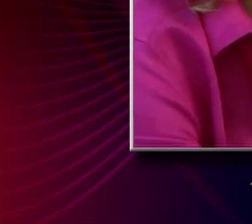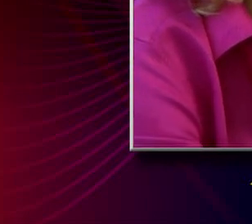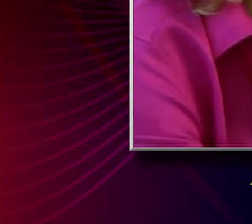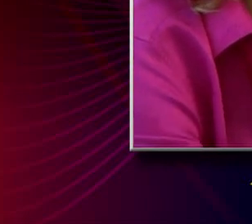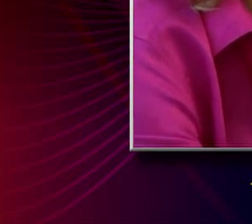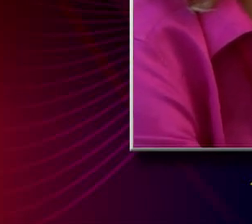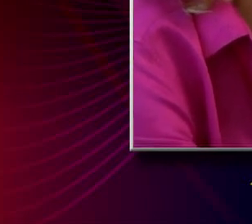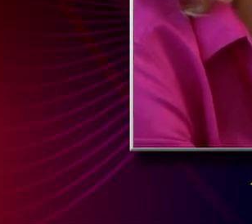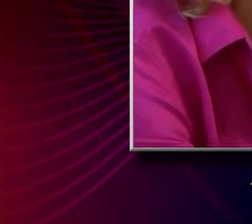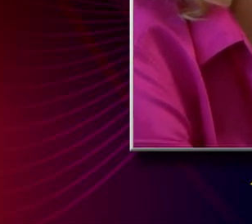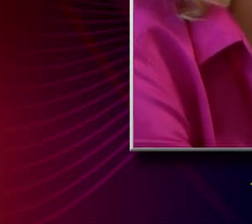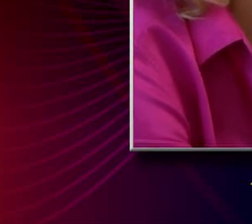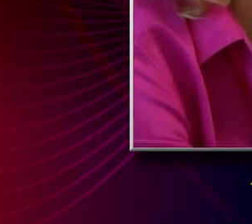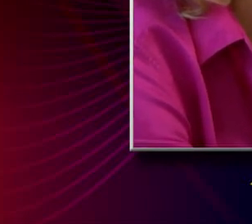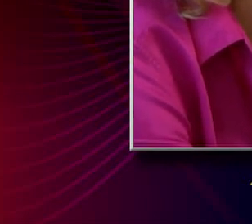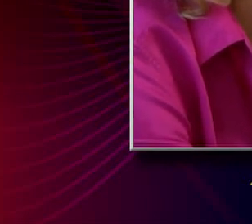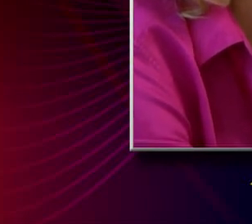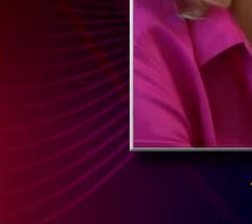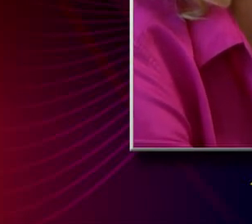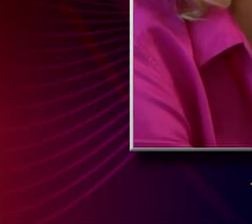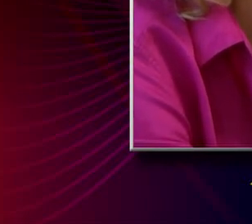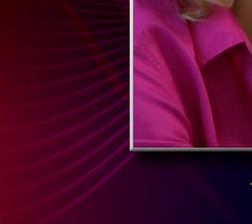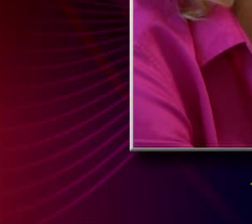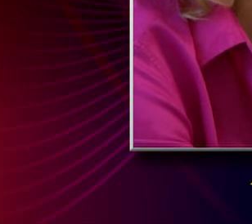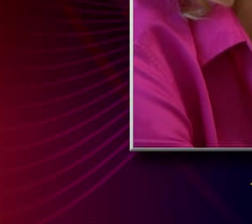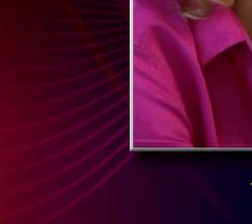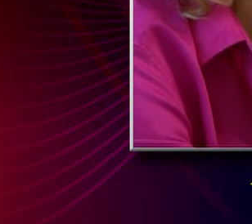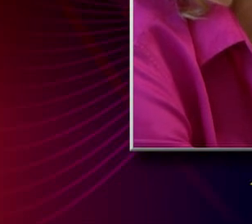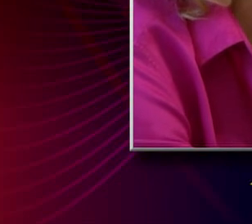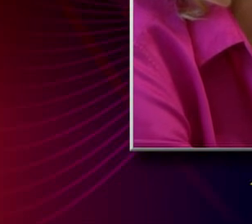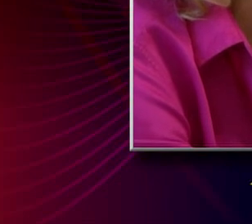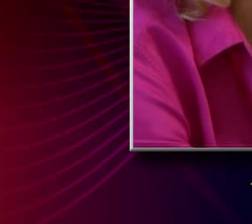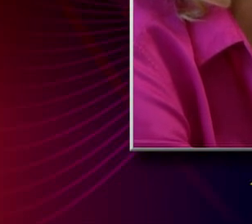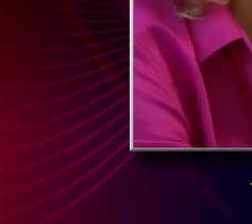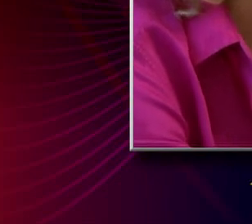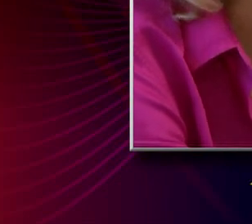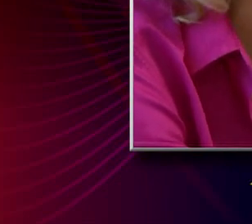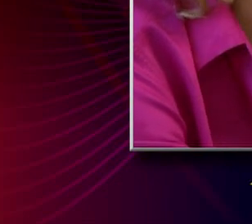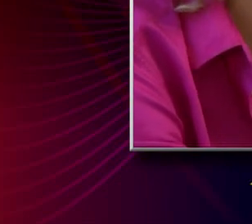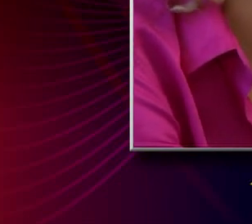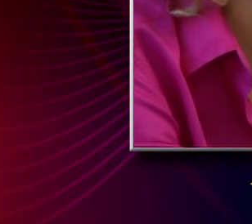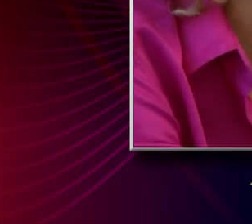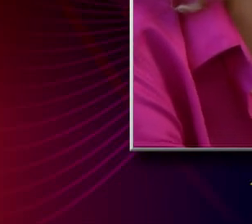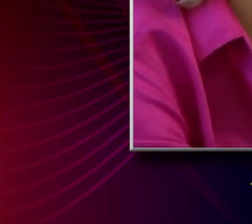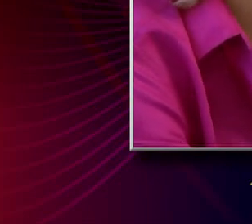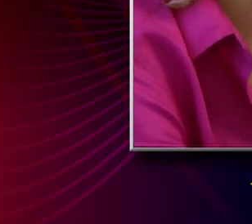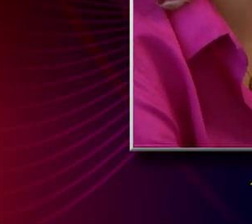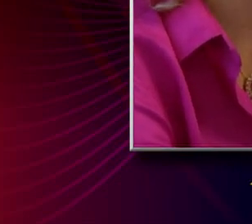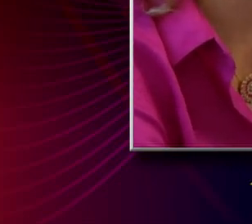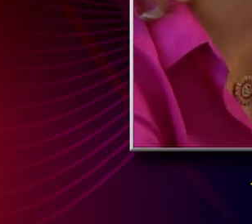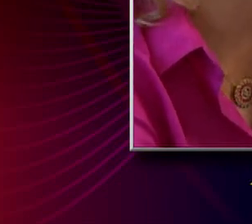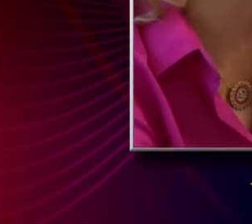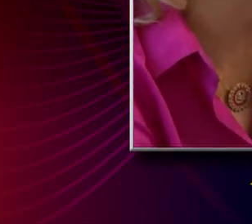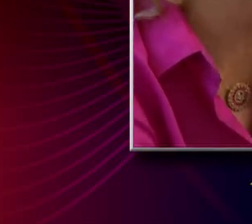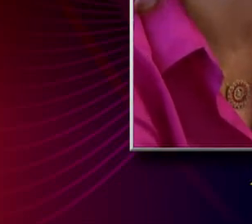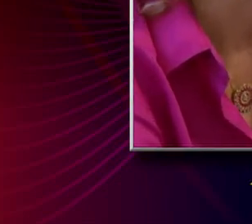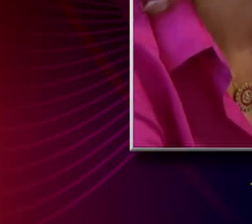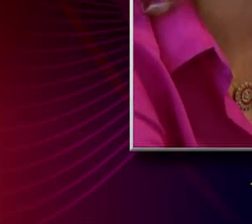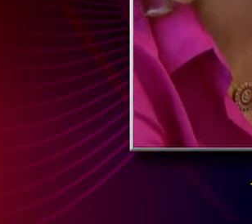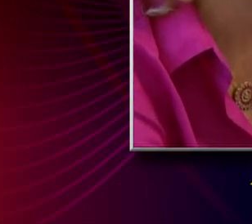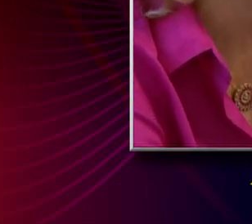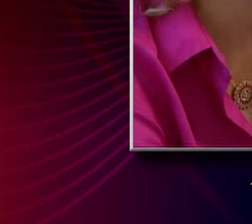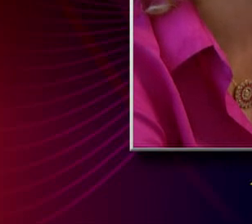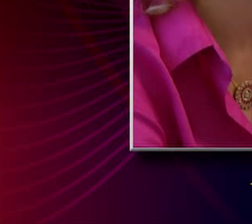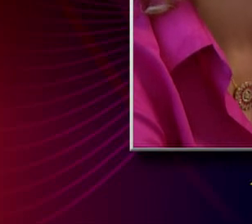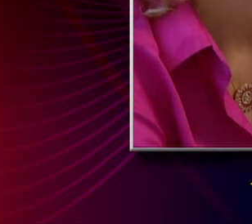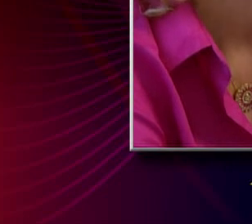agora, dia 27, nós estamos hoje no dia 2, vai ser pago agora sexta-feira. Muito bom, o senhor já está me dando uma previsão para a cidade. Para